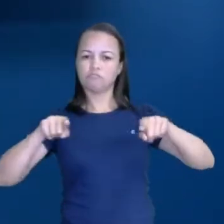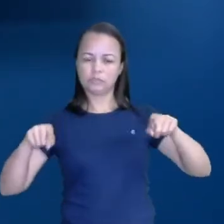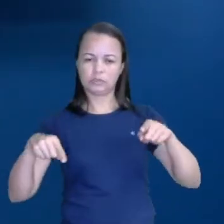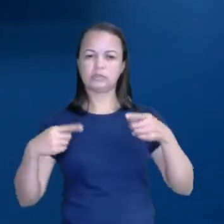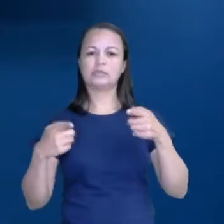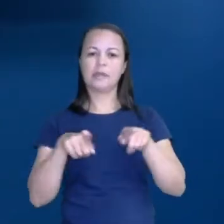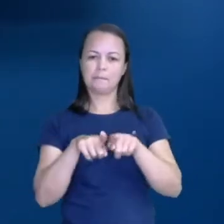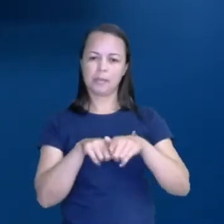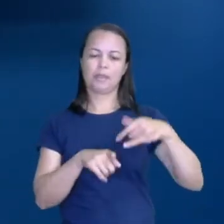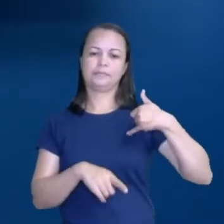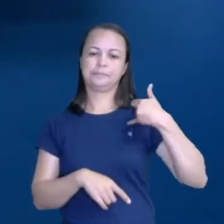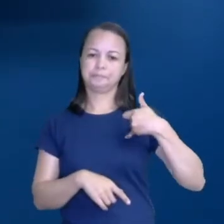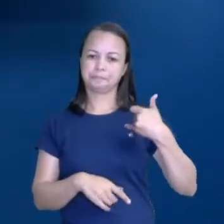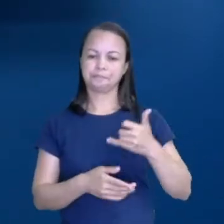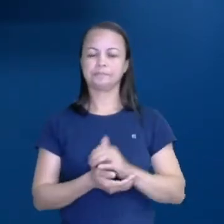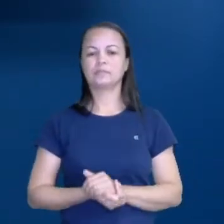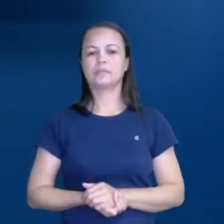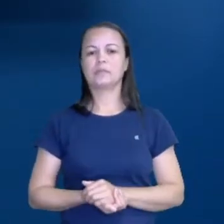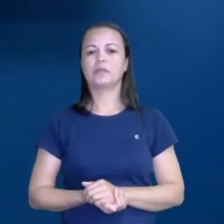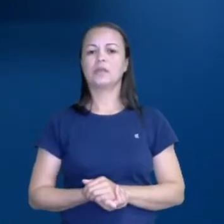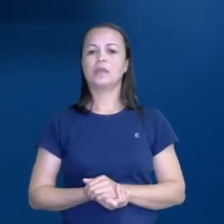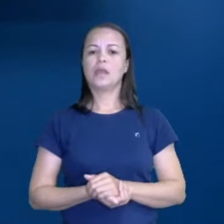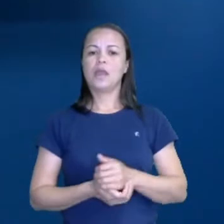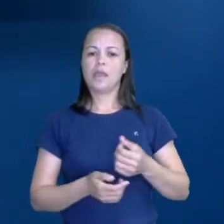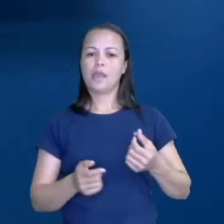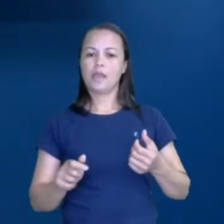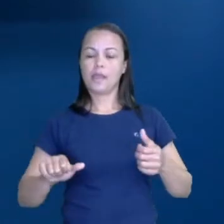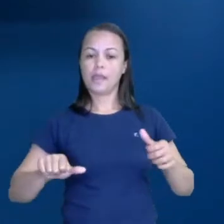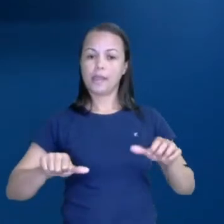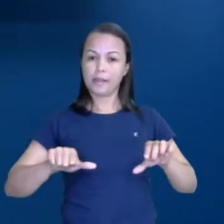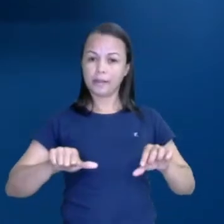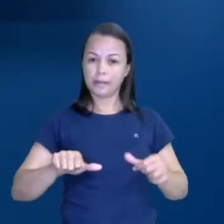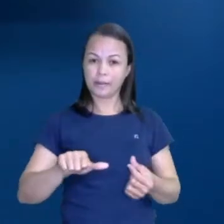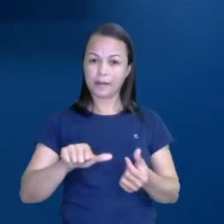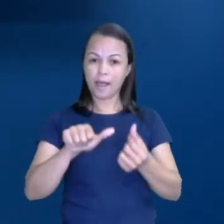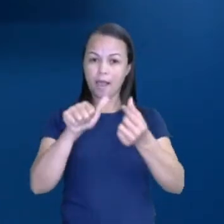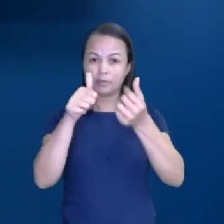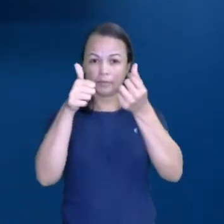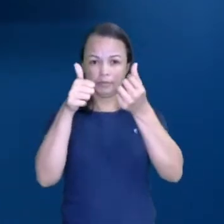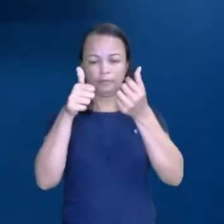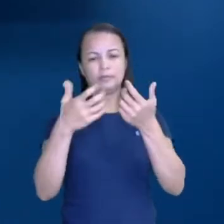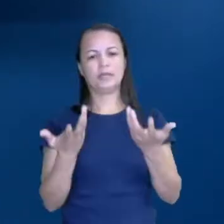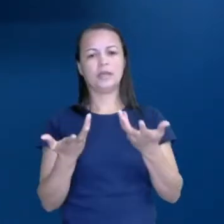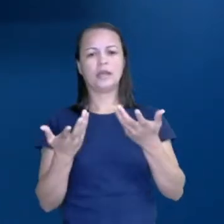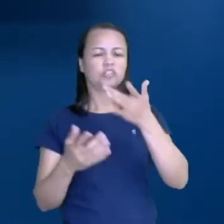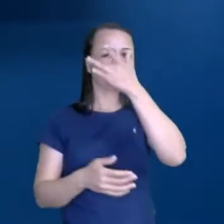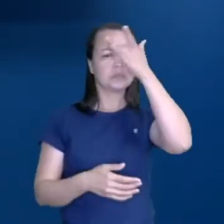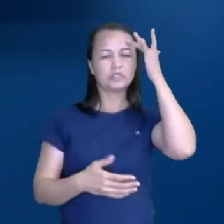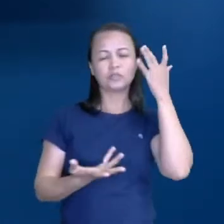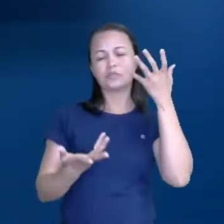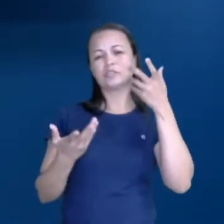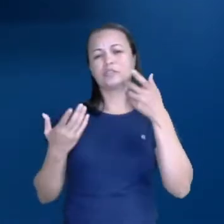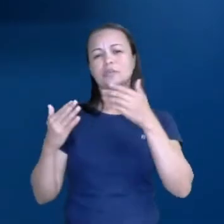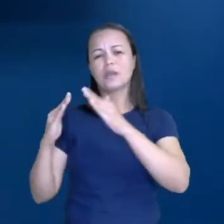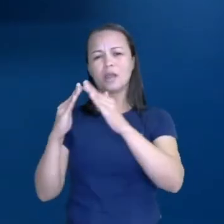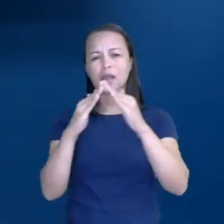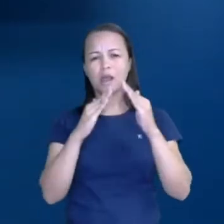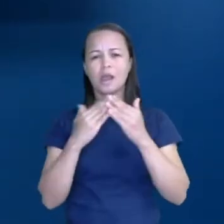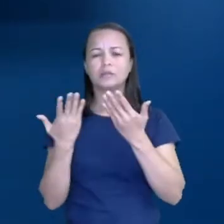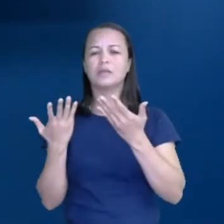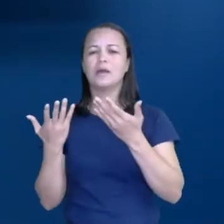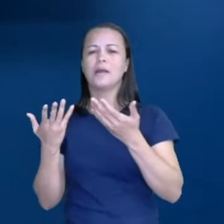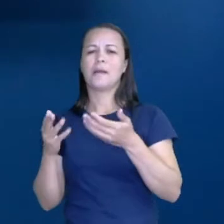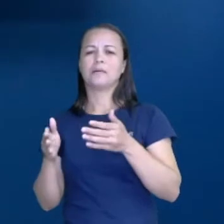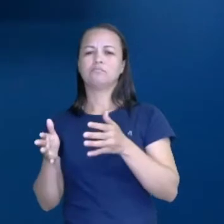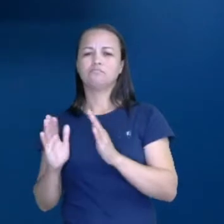idade. Classe social. O que quer dizer isso? Pessoas que moram em bairros periféricos ou em